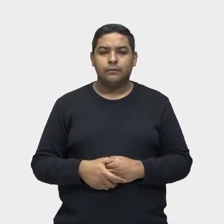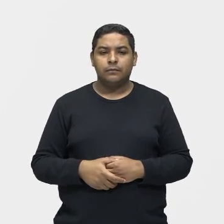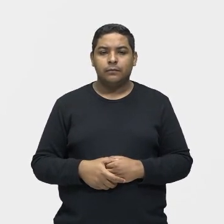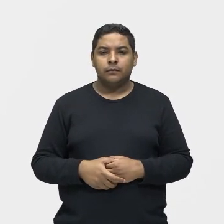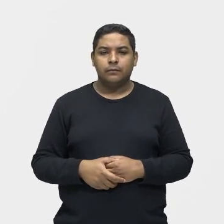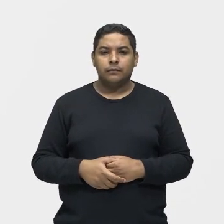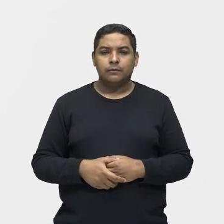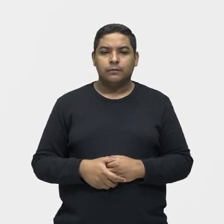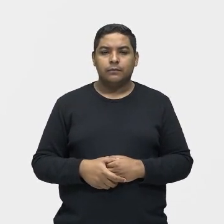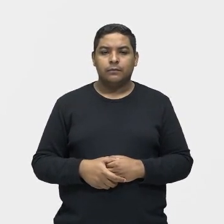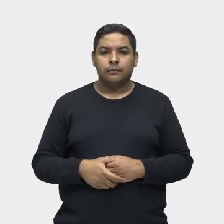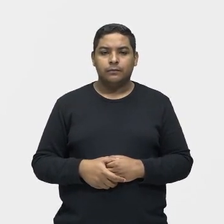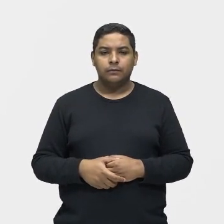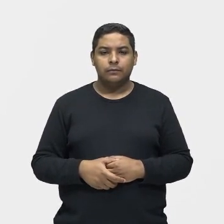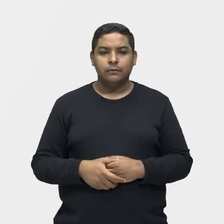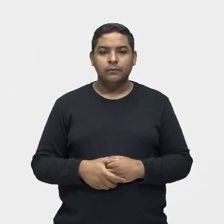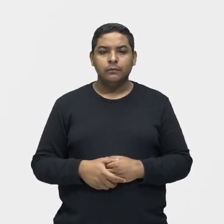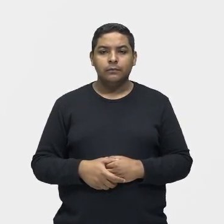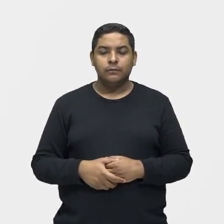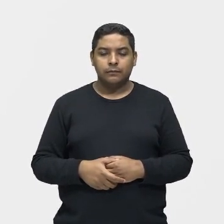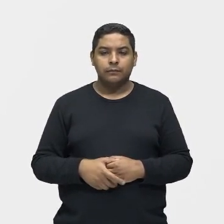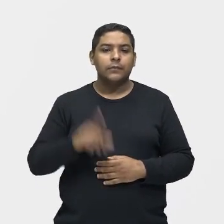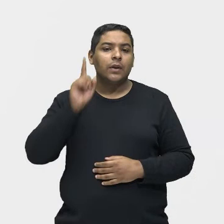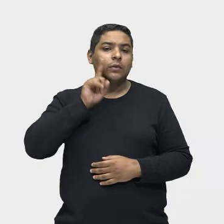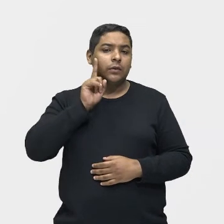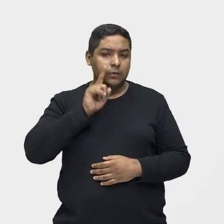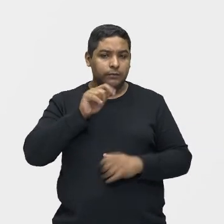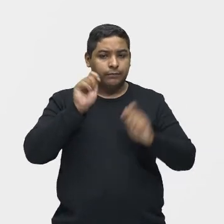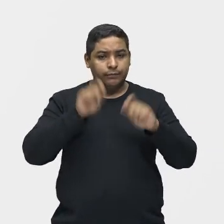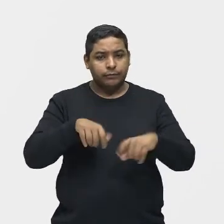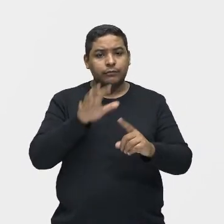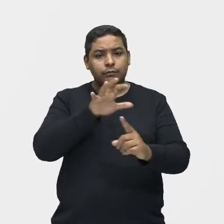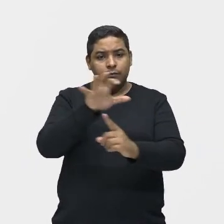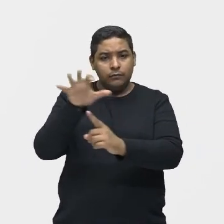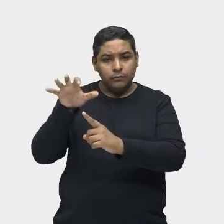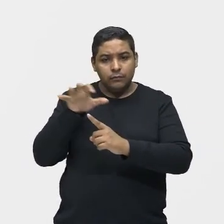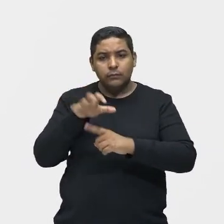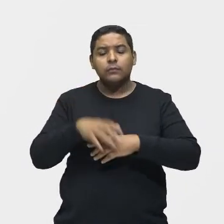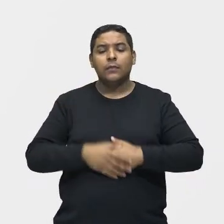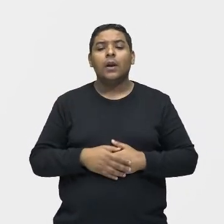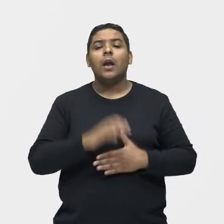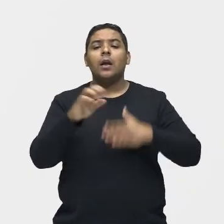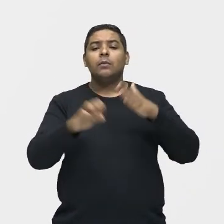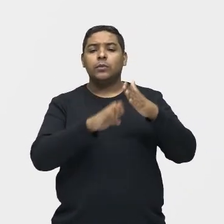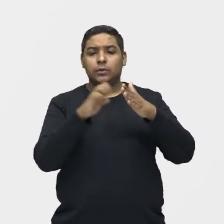que, como os Estados Unidos ele acaba influenciando nisso tudo, então as